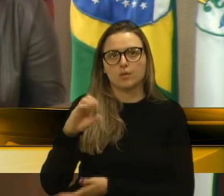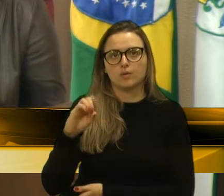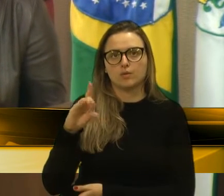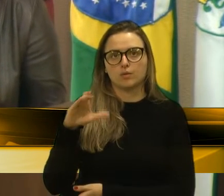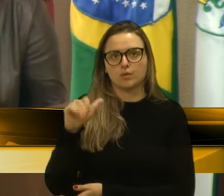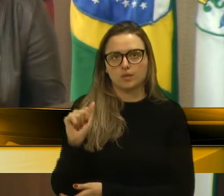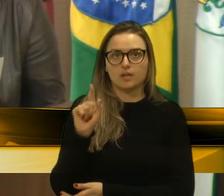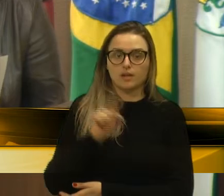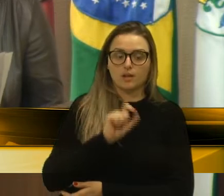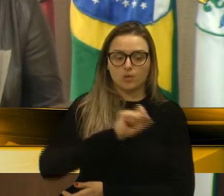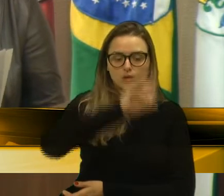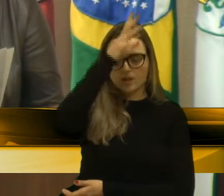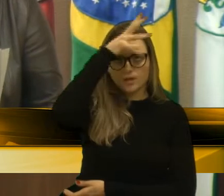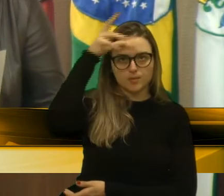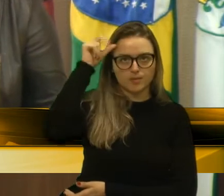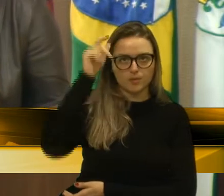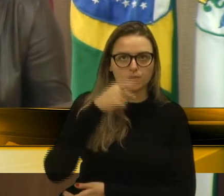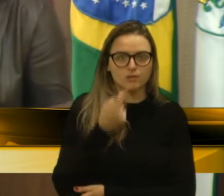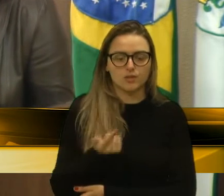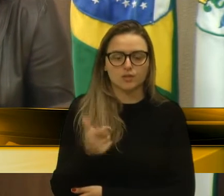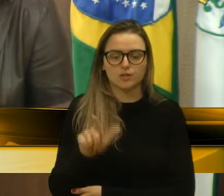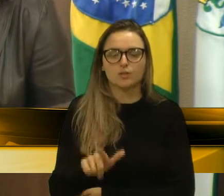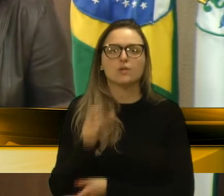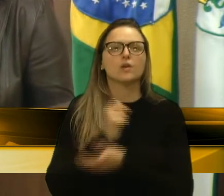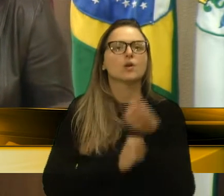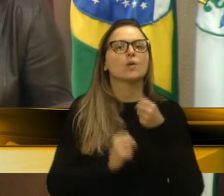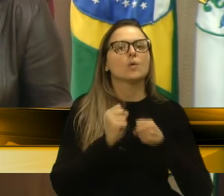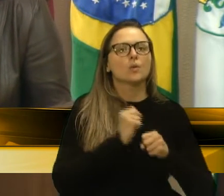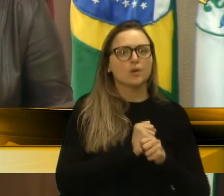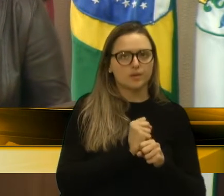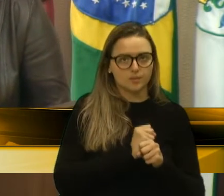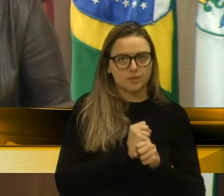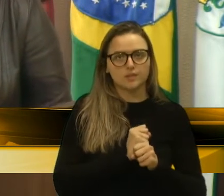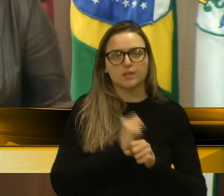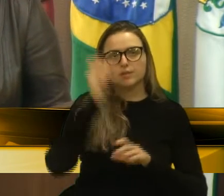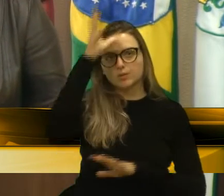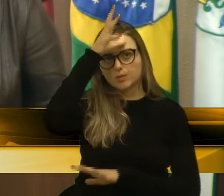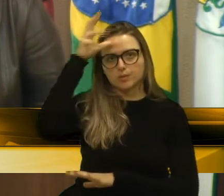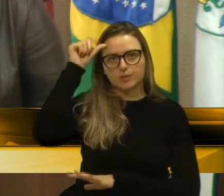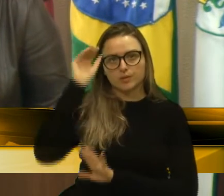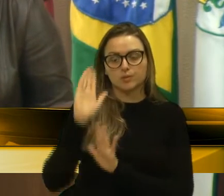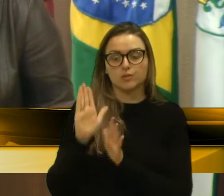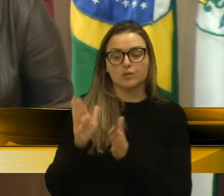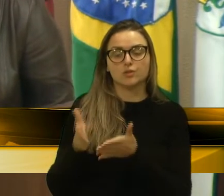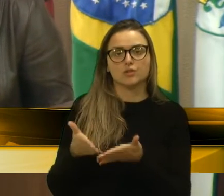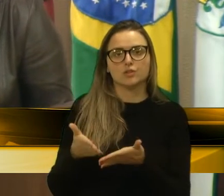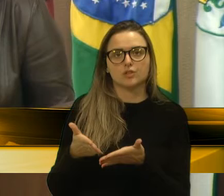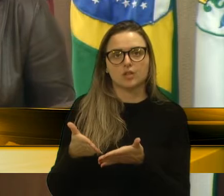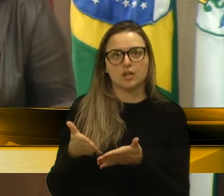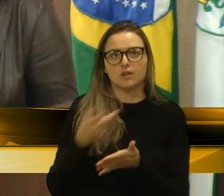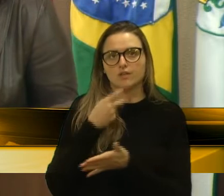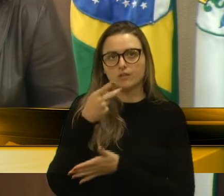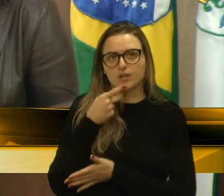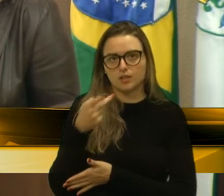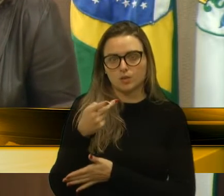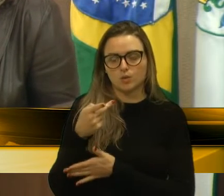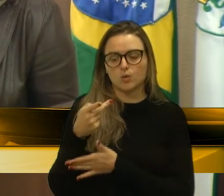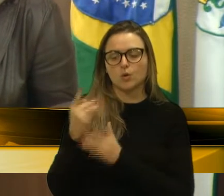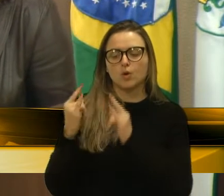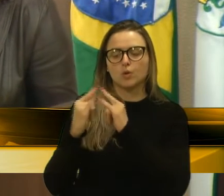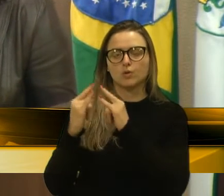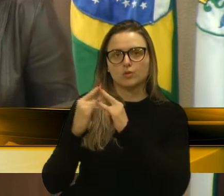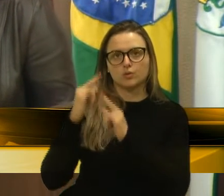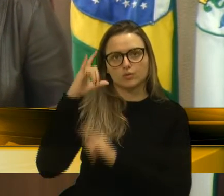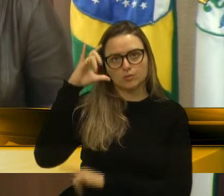que a Prefeitura coloca novamente. No ano passado, a Prefeitura já havia indicado o Centro de Cultura Ordovás, a